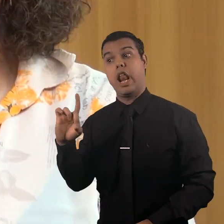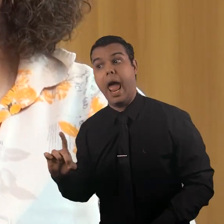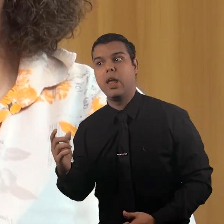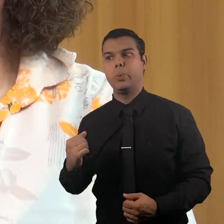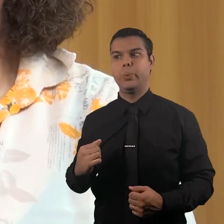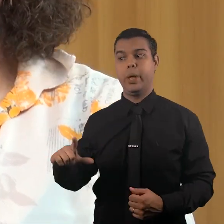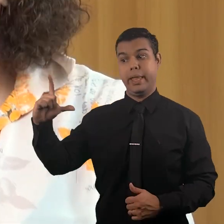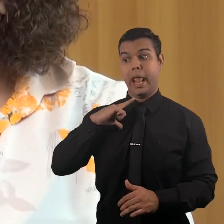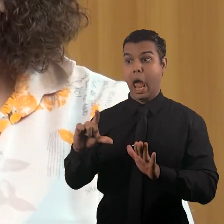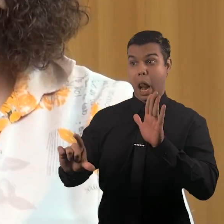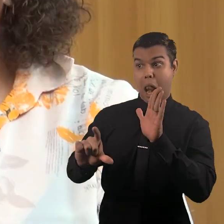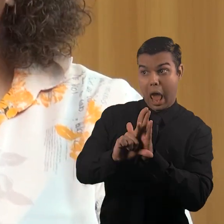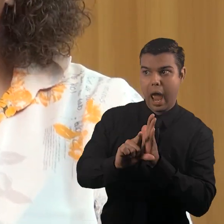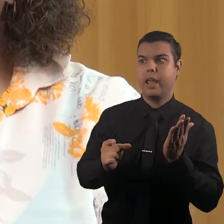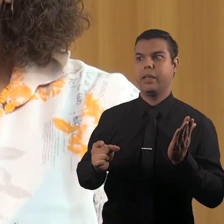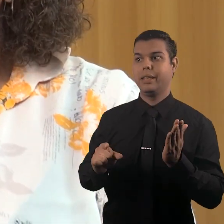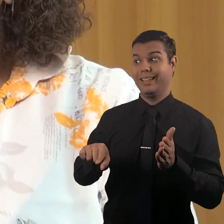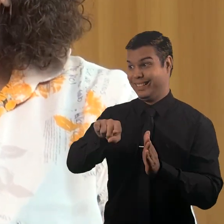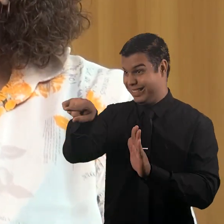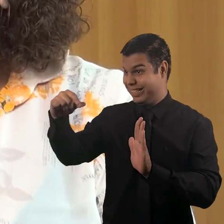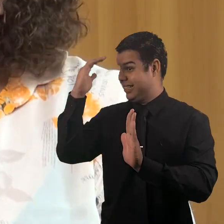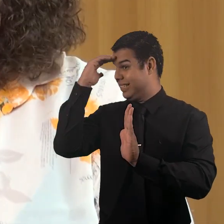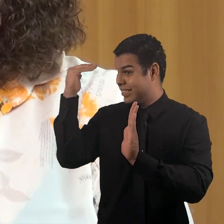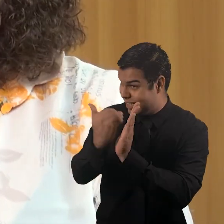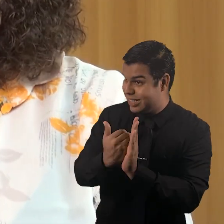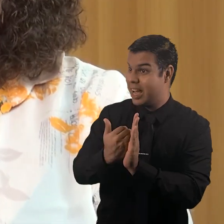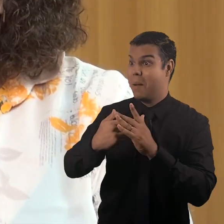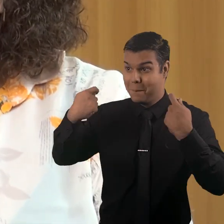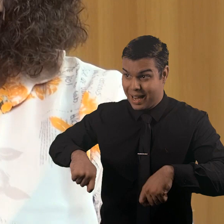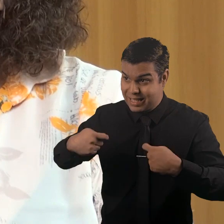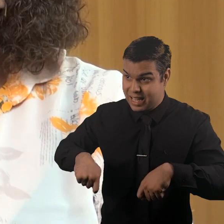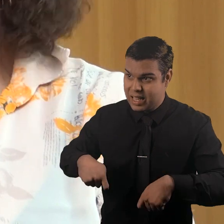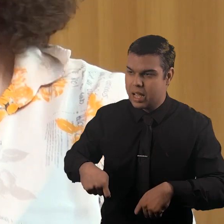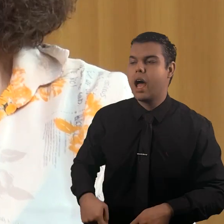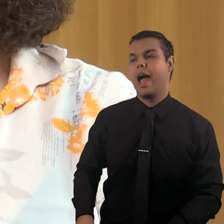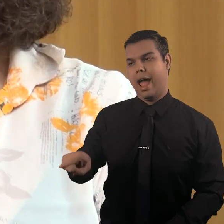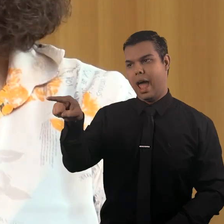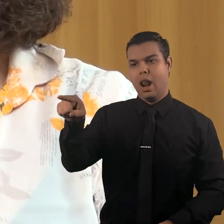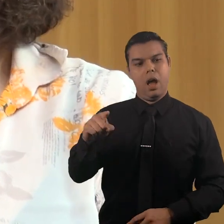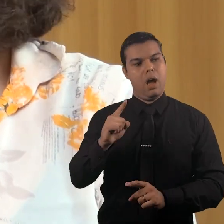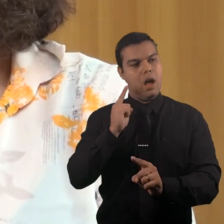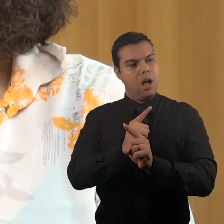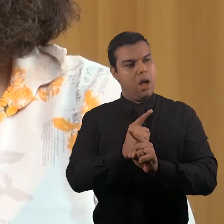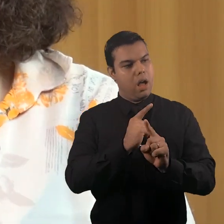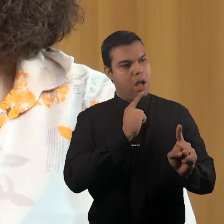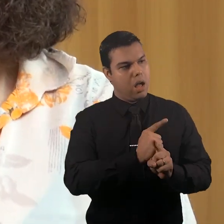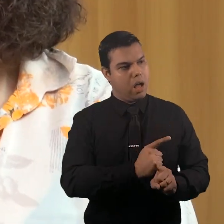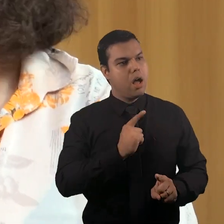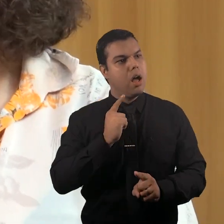quando sabe que tem leis e que precisam ser cumpridas, ela consegue furar